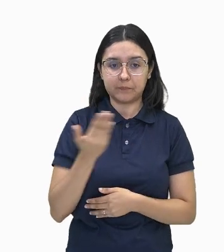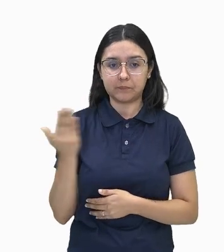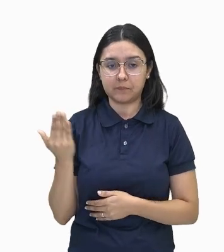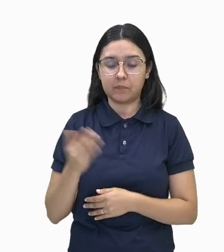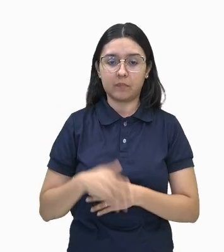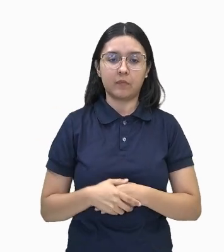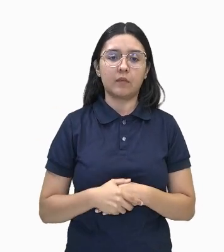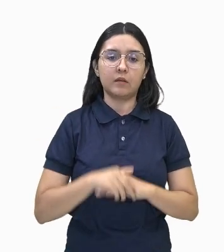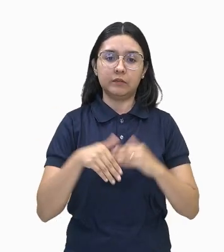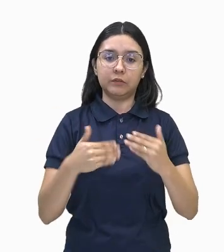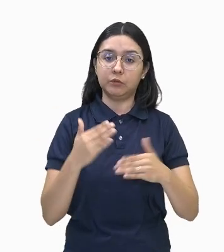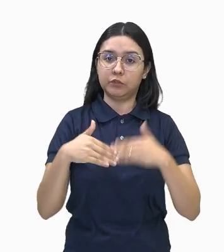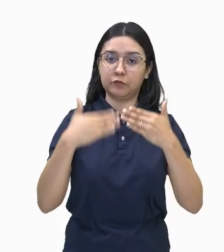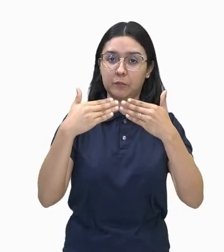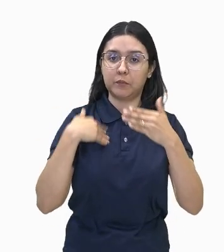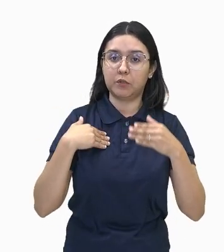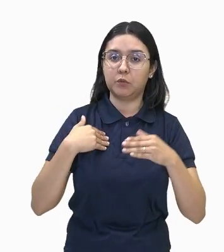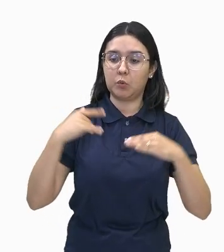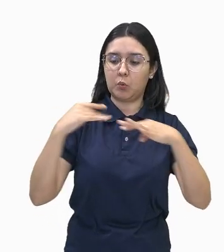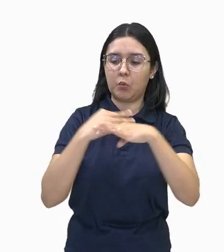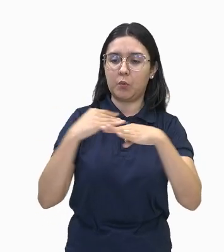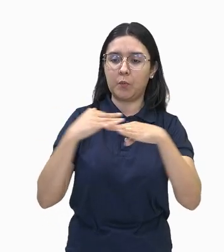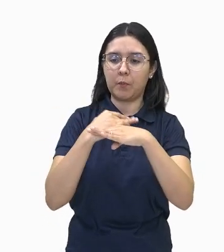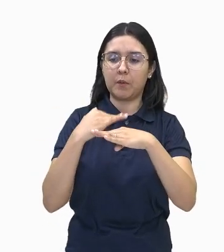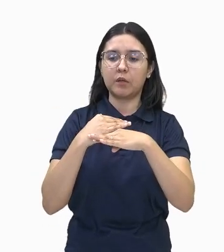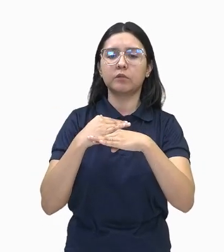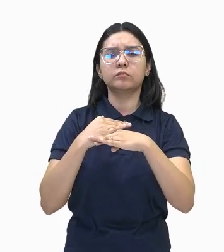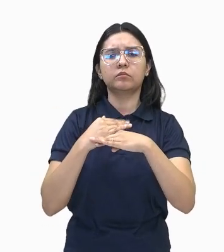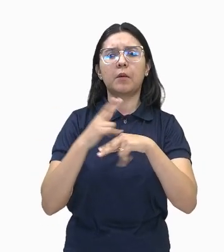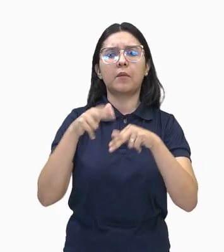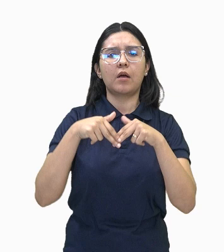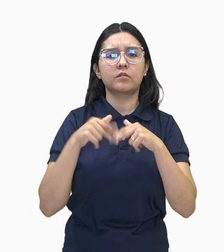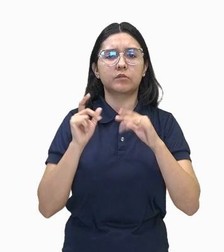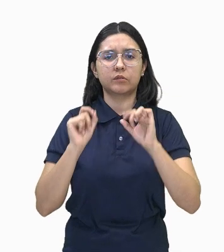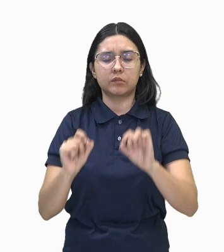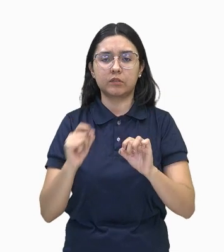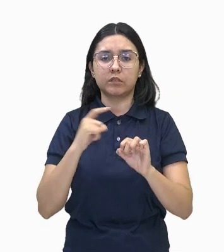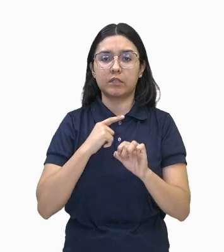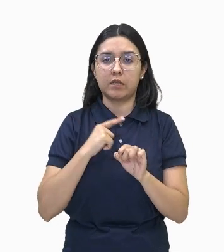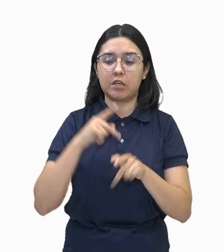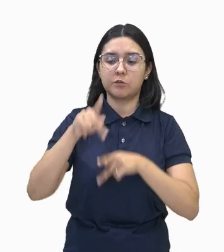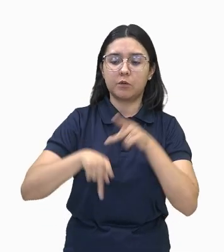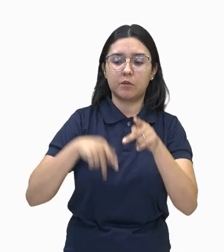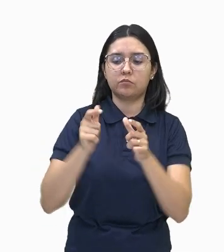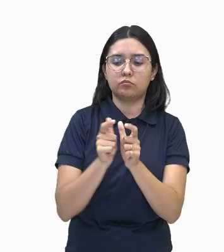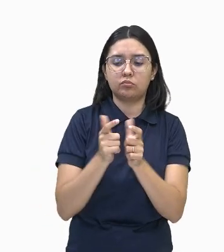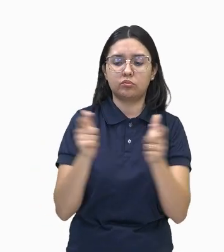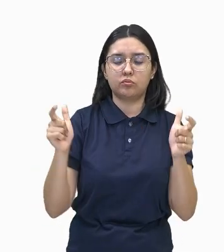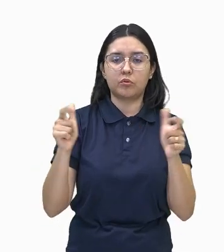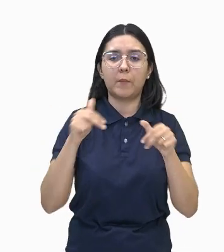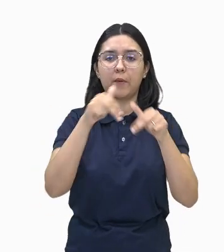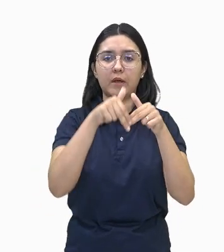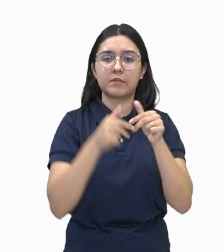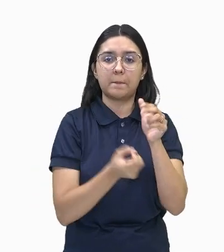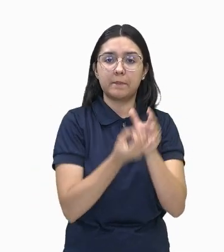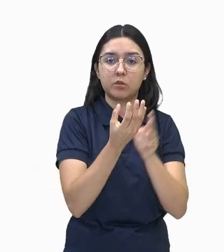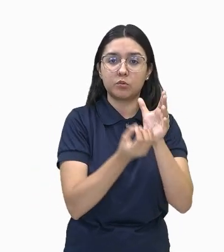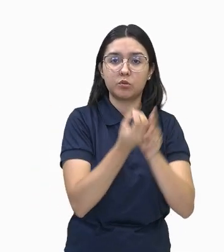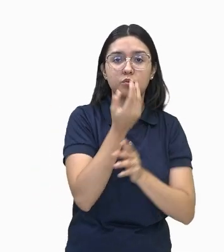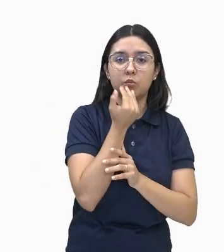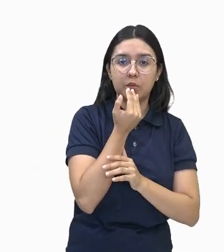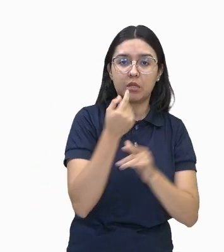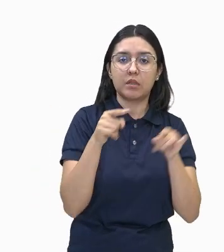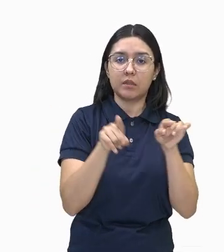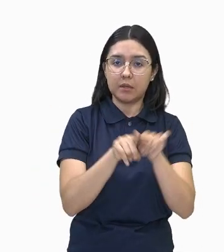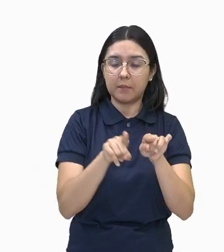O renascimento urbano foi resultado direto do aumento populacional decorrente do aumento da produção de alimentos